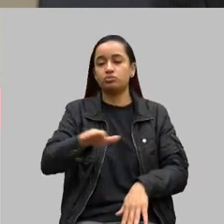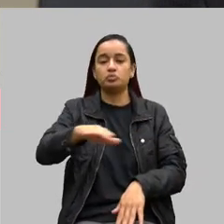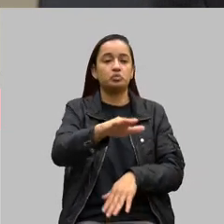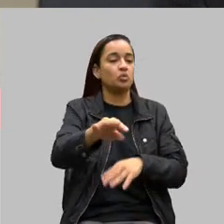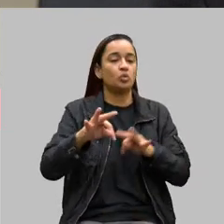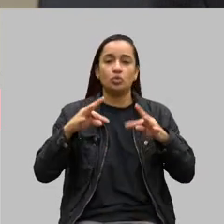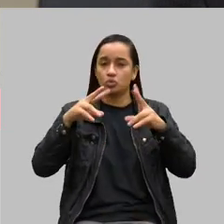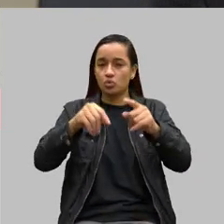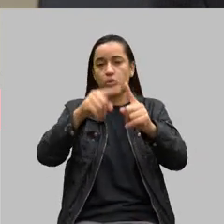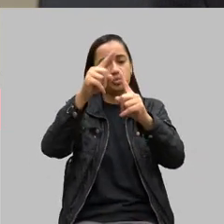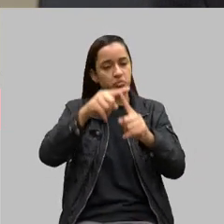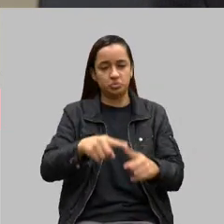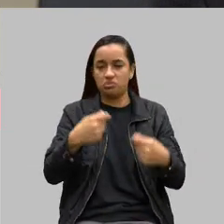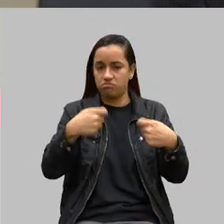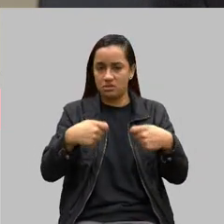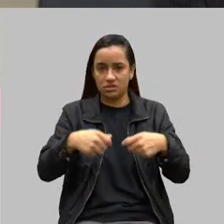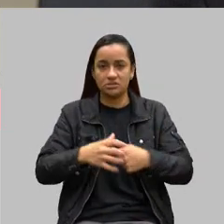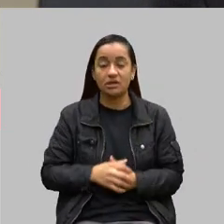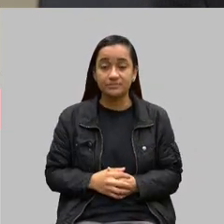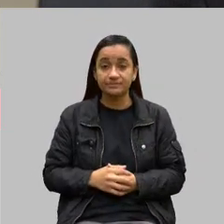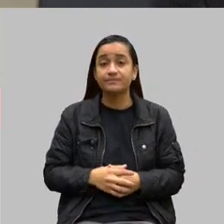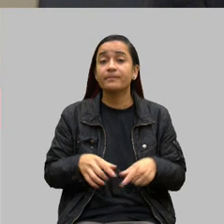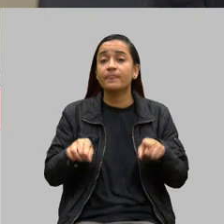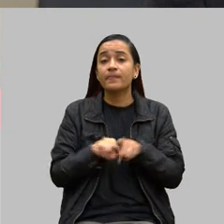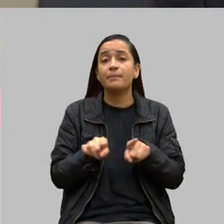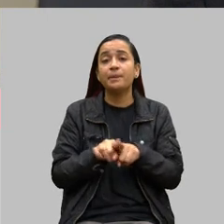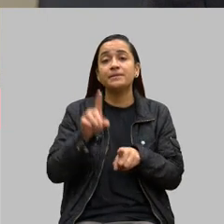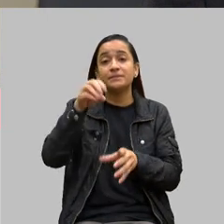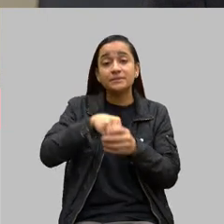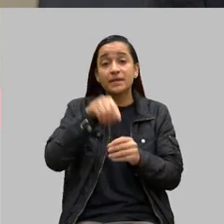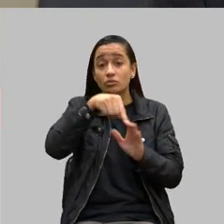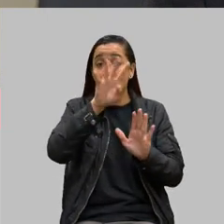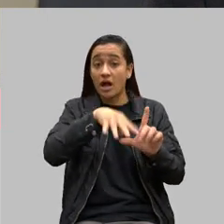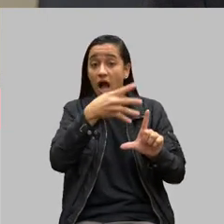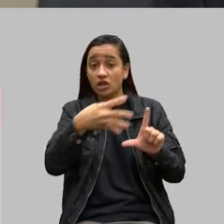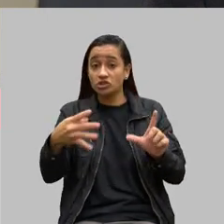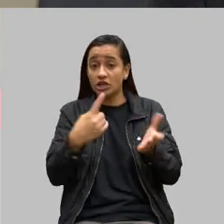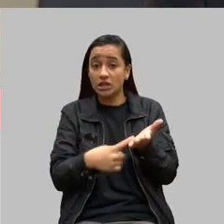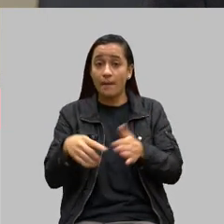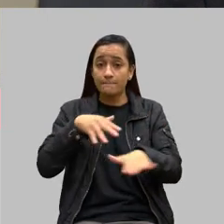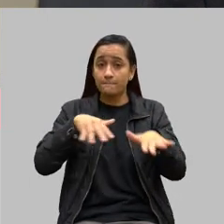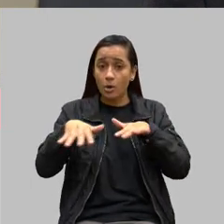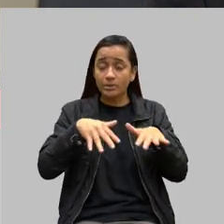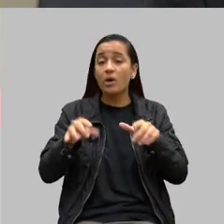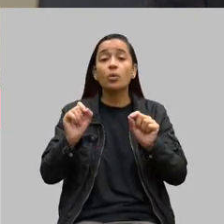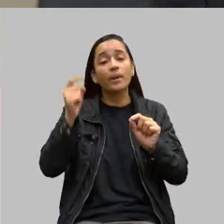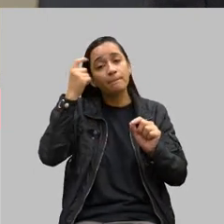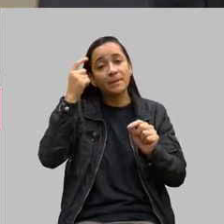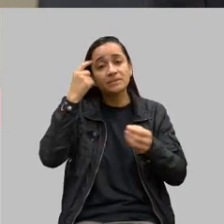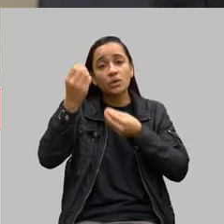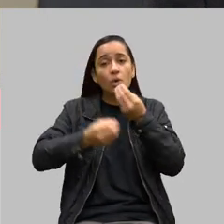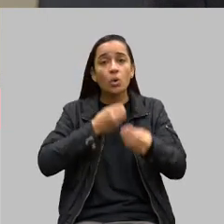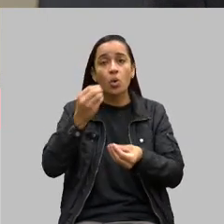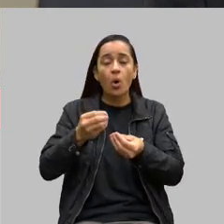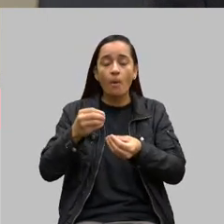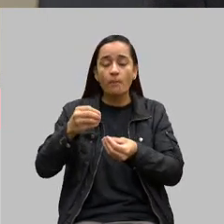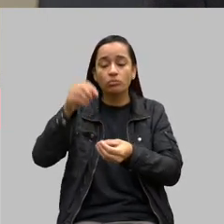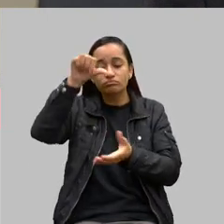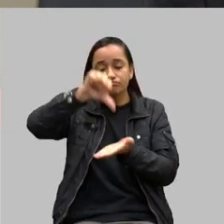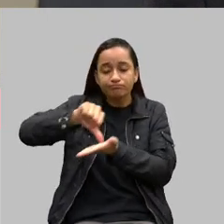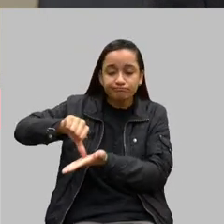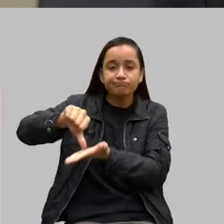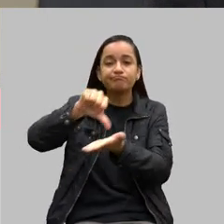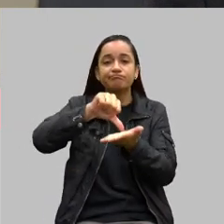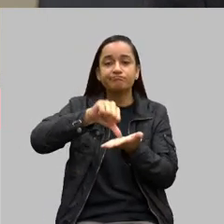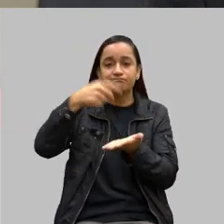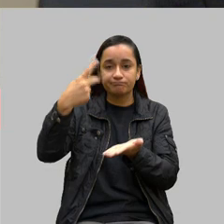tipo de necessidade e dentro da agenda de mobilidade avançando né com a pauta dos terminais metropolitanos Então a nossa visão é que cada vez que a